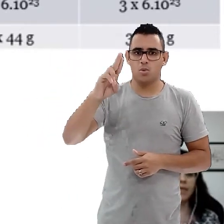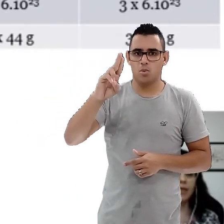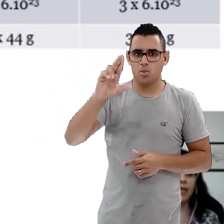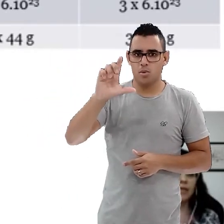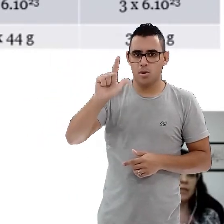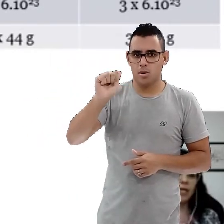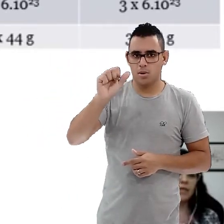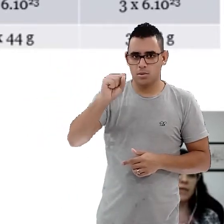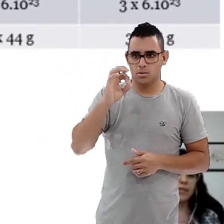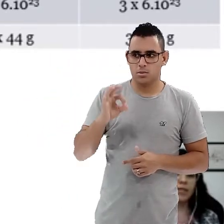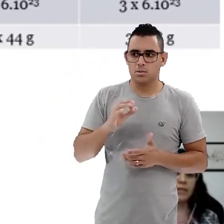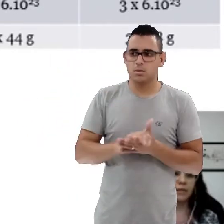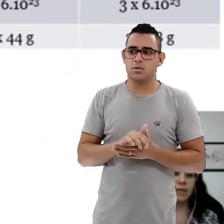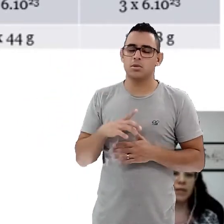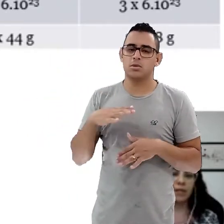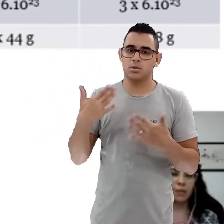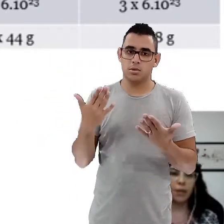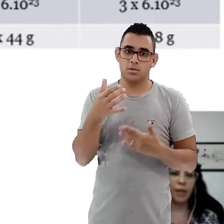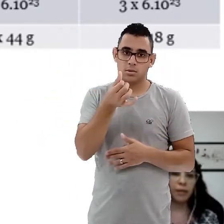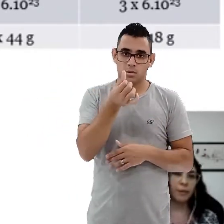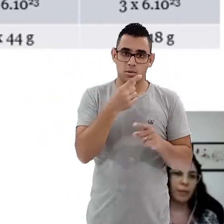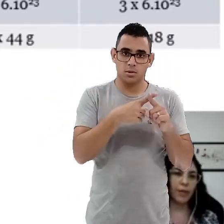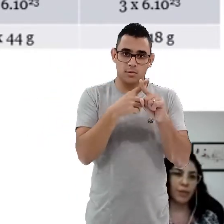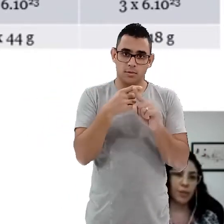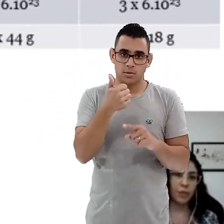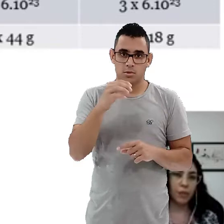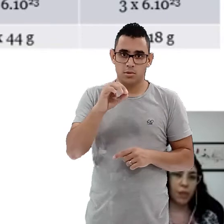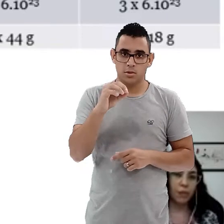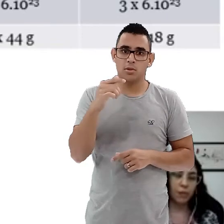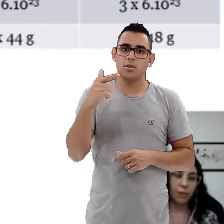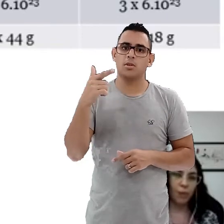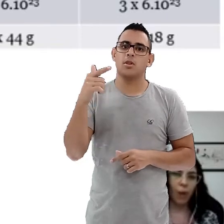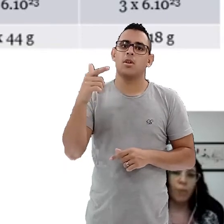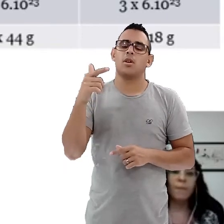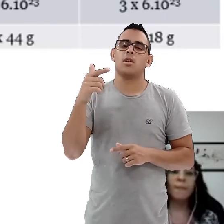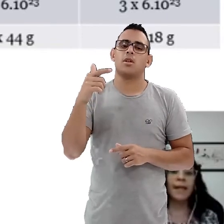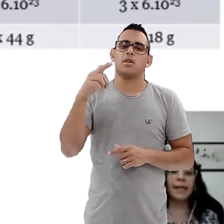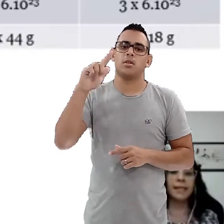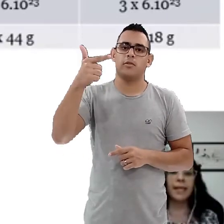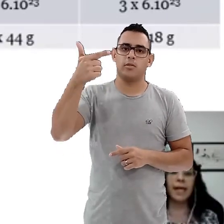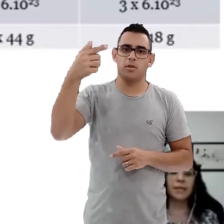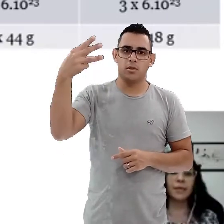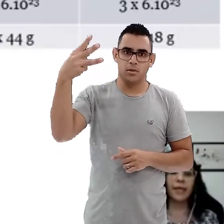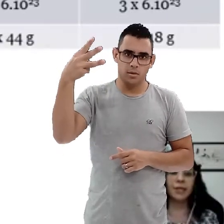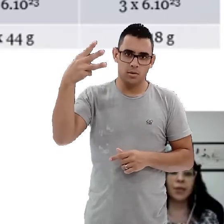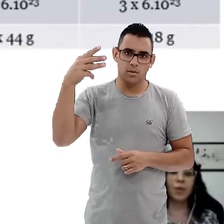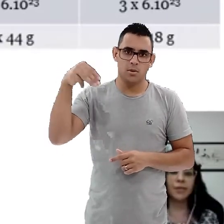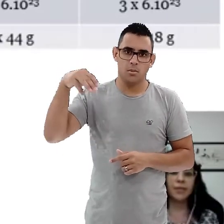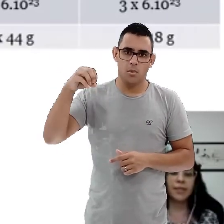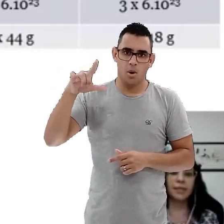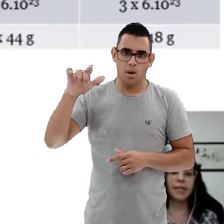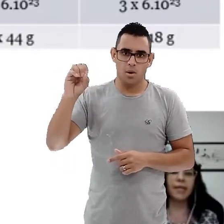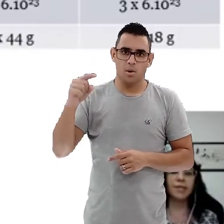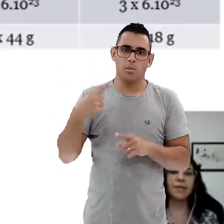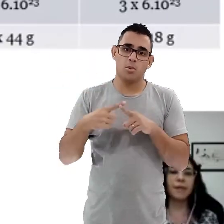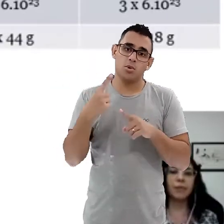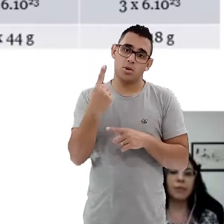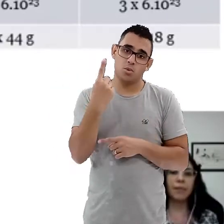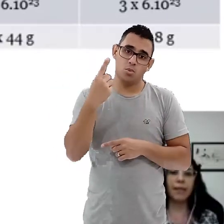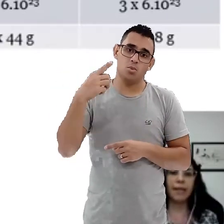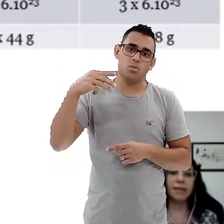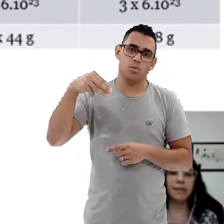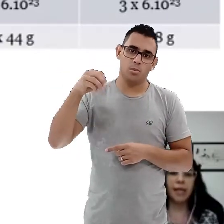a gente vai ter 6 vezes 10 a 23 moléculas, porque a gente só tem 1 mol. Nesse caso aqui, como a gente tem 3, a gente